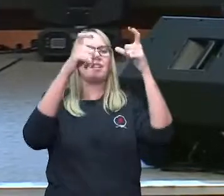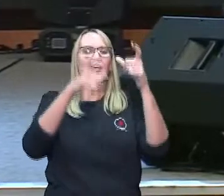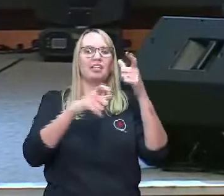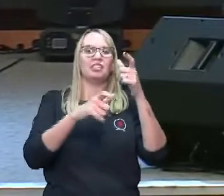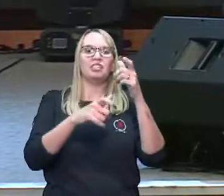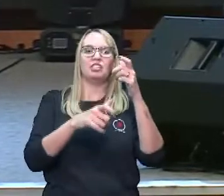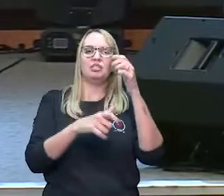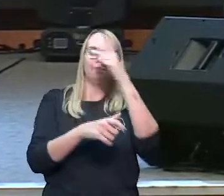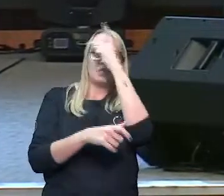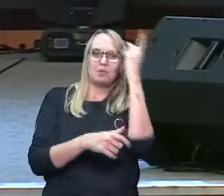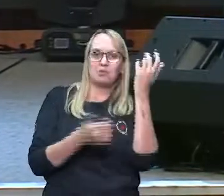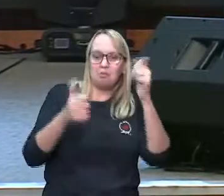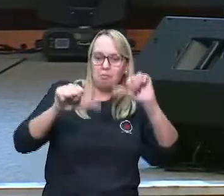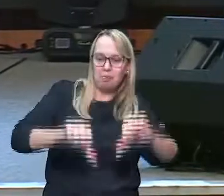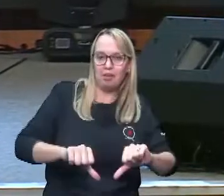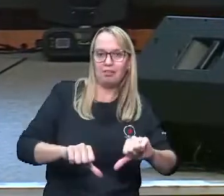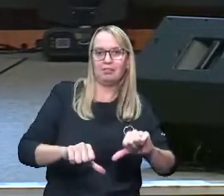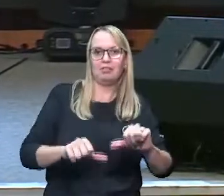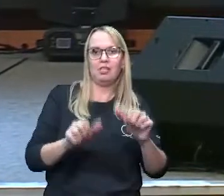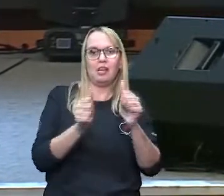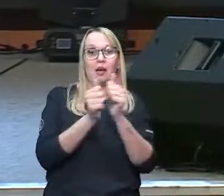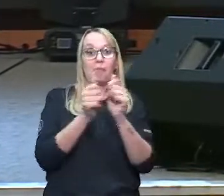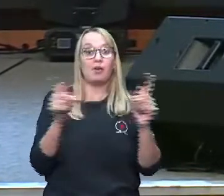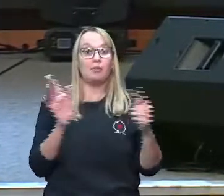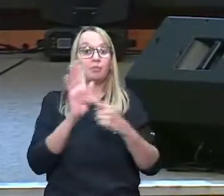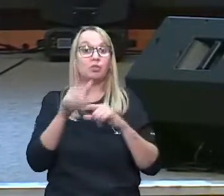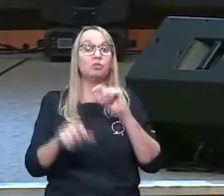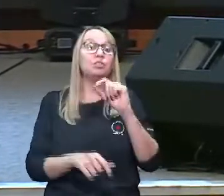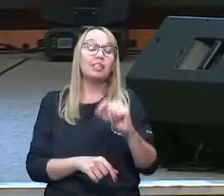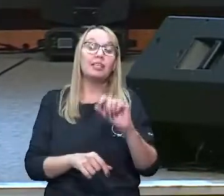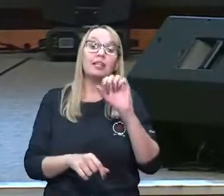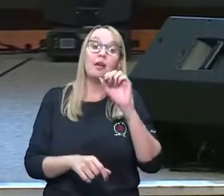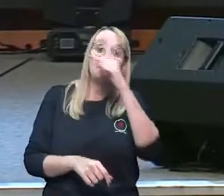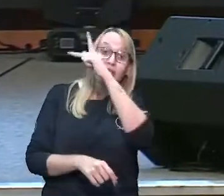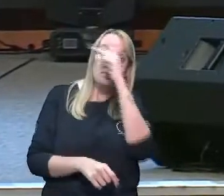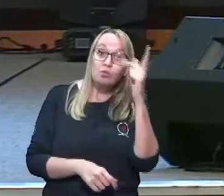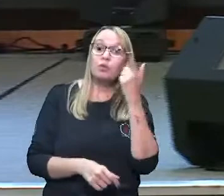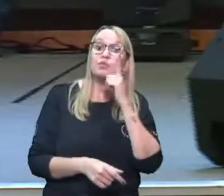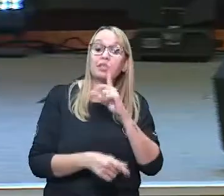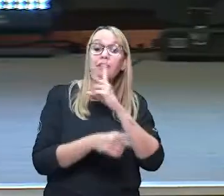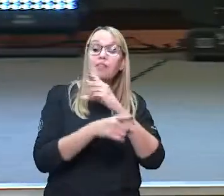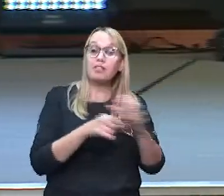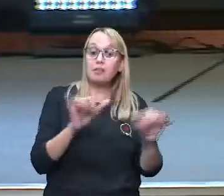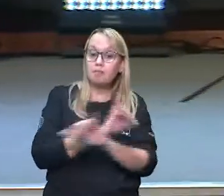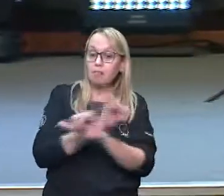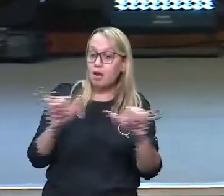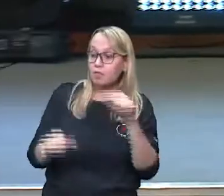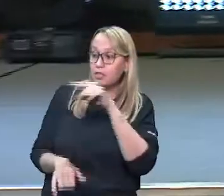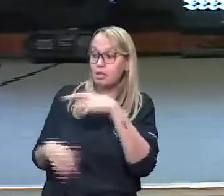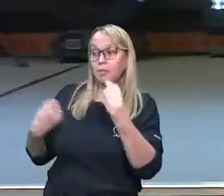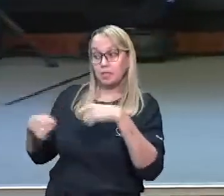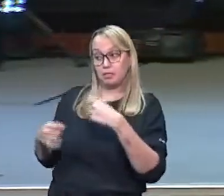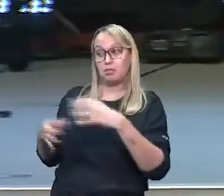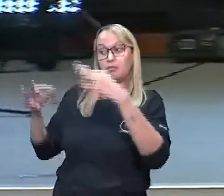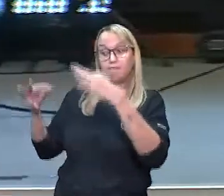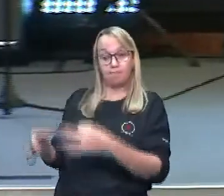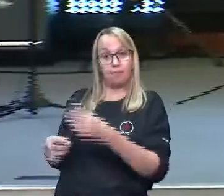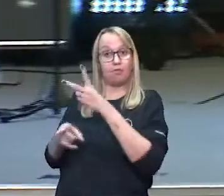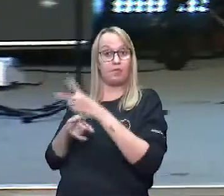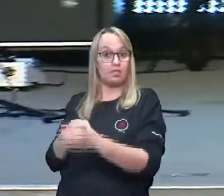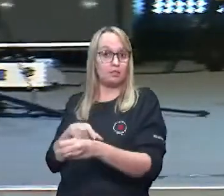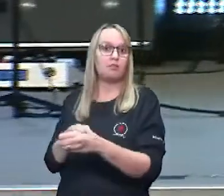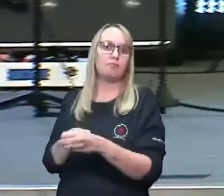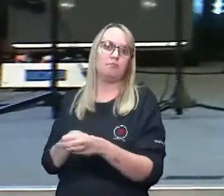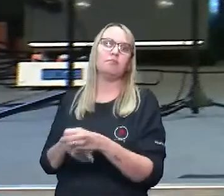Apocalipse diz assim o tempo todo, ao que vencer? Ao que vencer? Ao que vencer? Então fala com seu irmão, você tem que dar certo aqui. Ao que vencer?